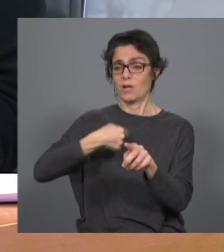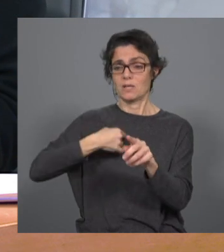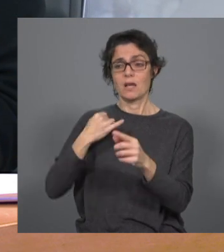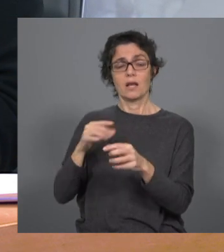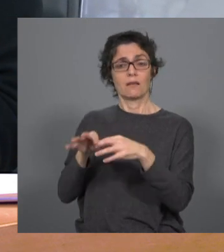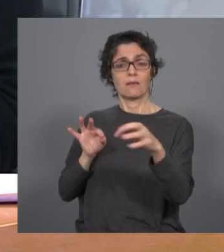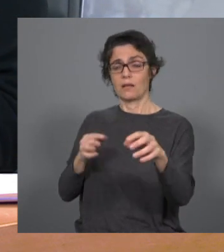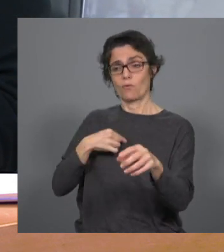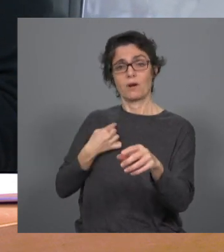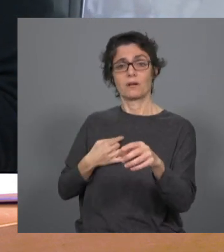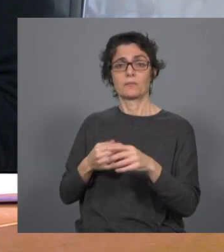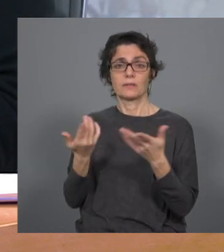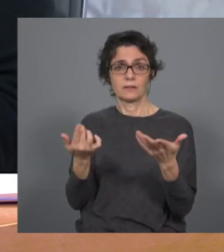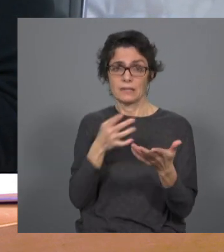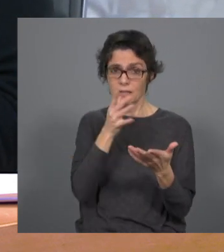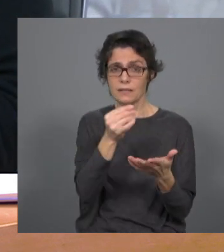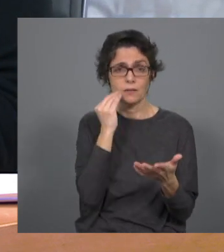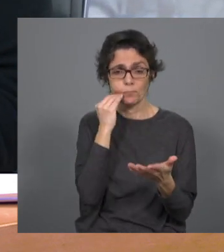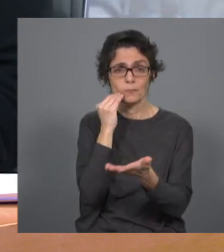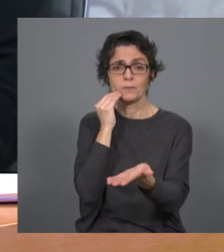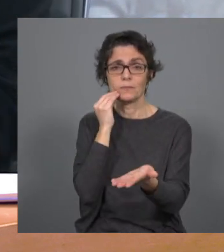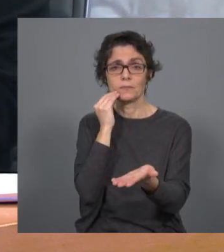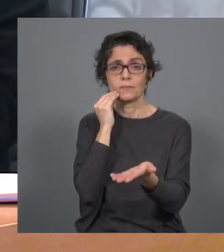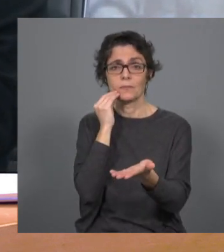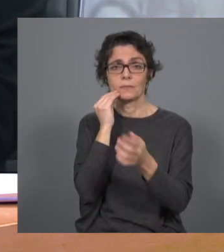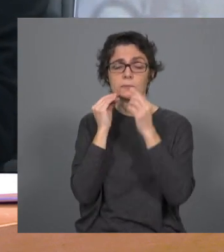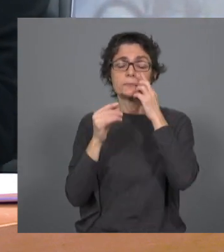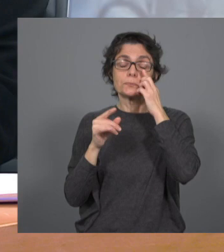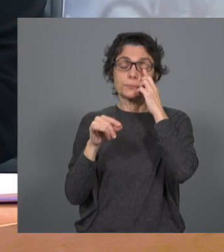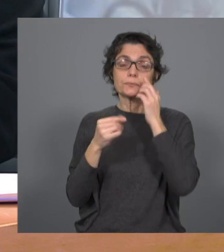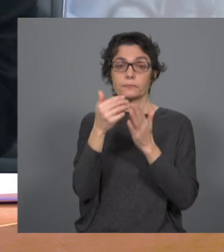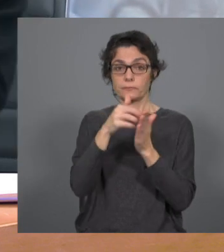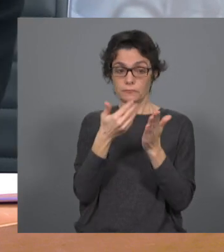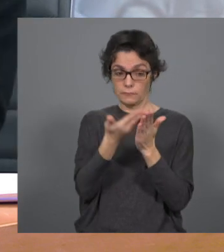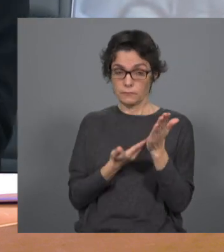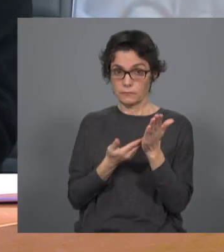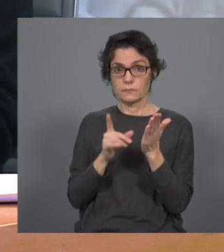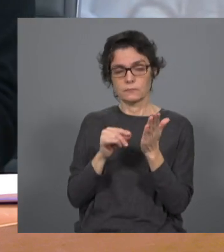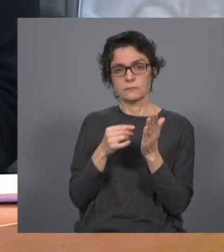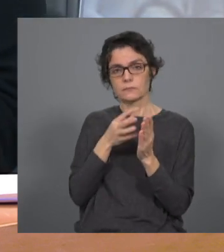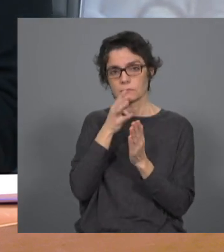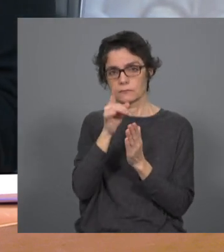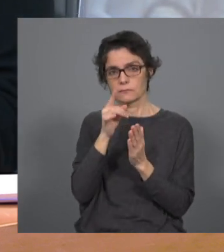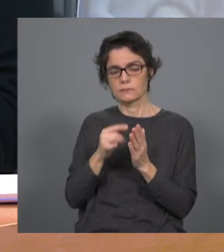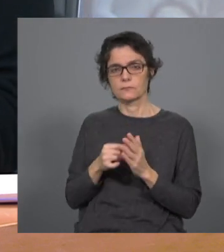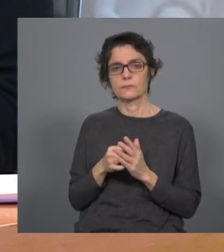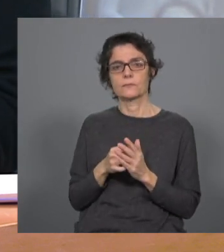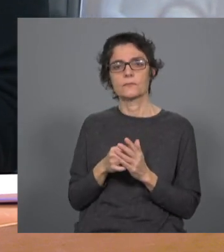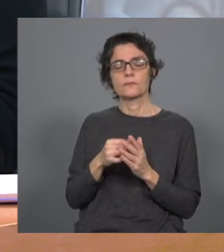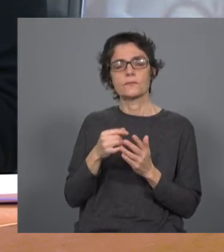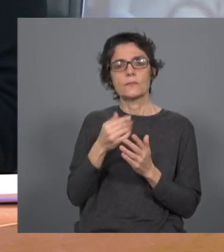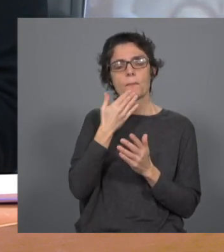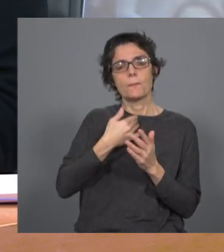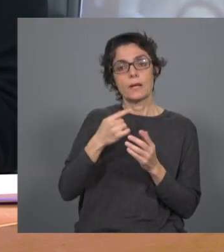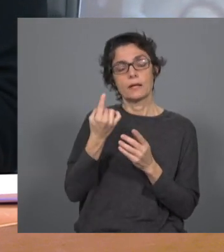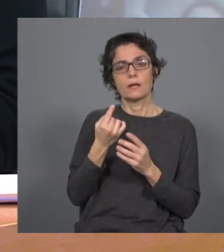esse compromisso. E ao mesmo tempo, também depois o próprio Salmo nos aponta para termos a humildade de pedir